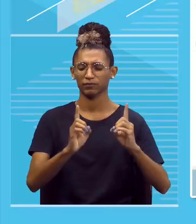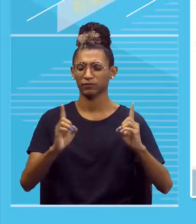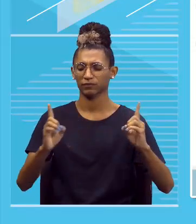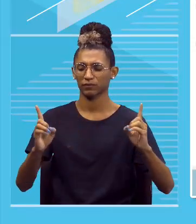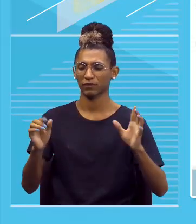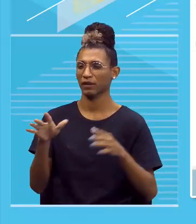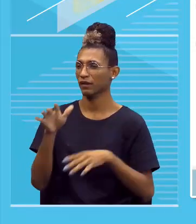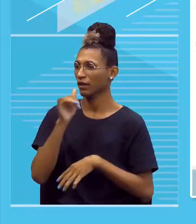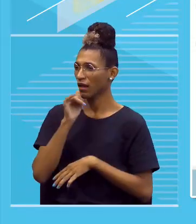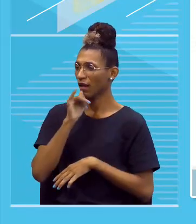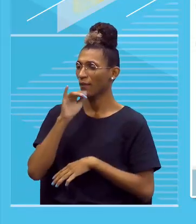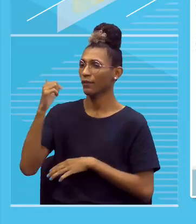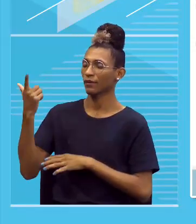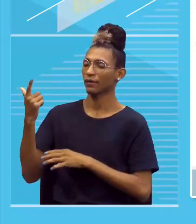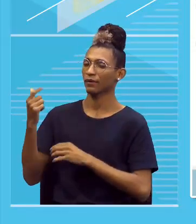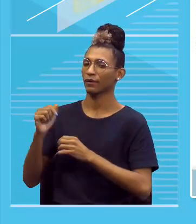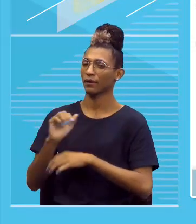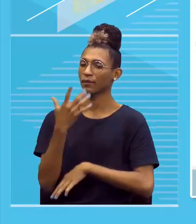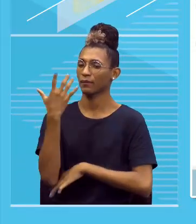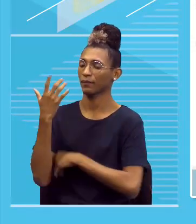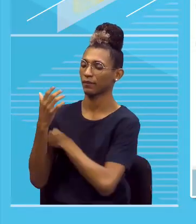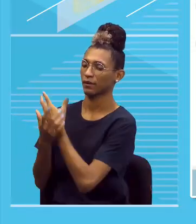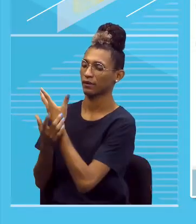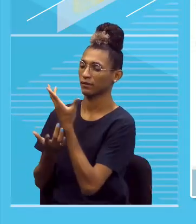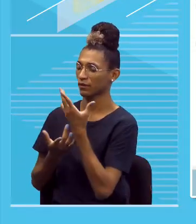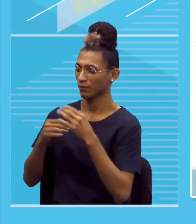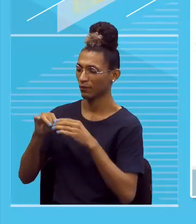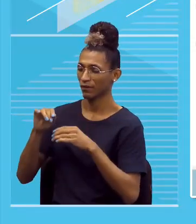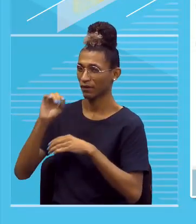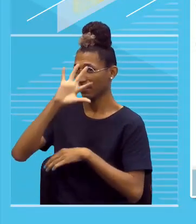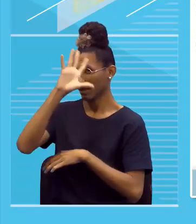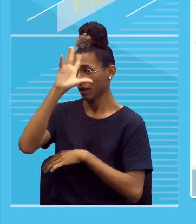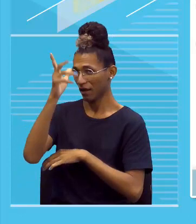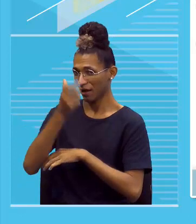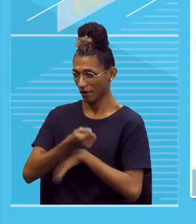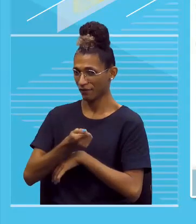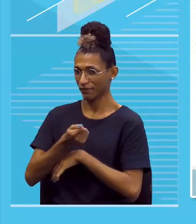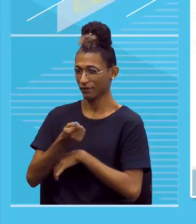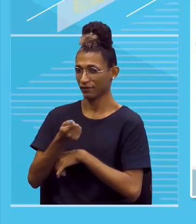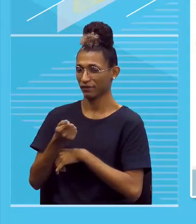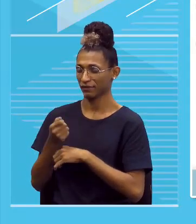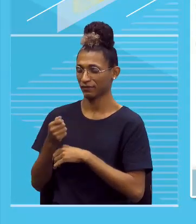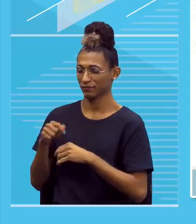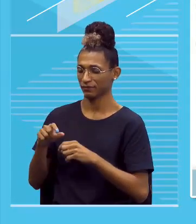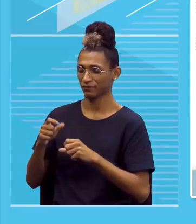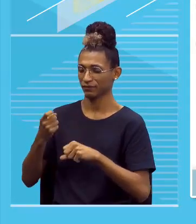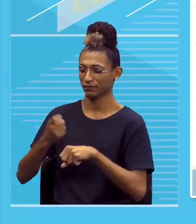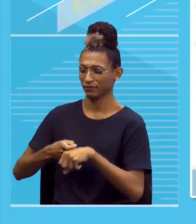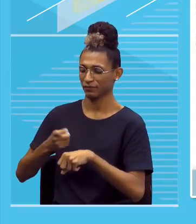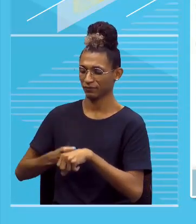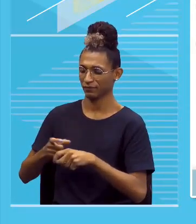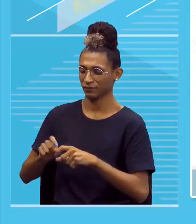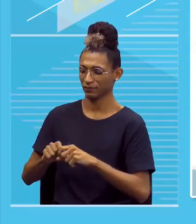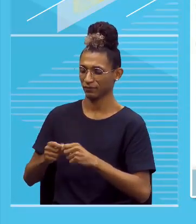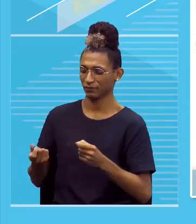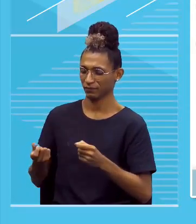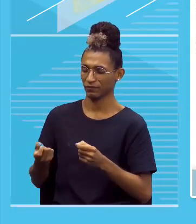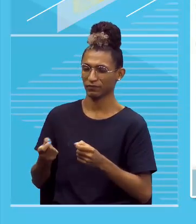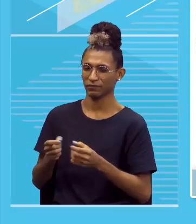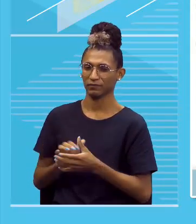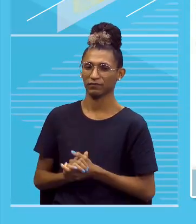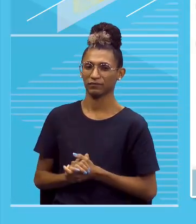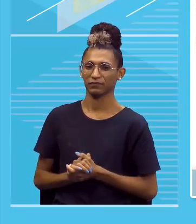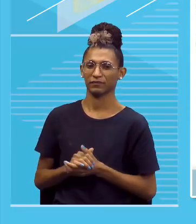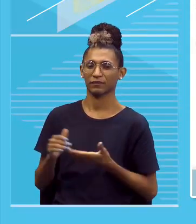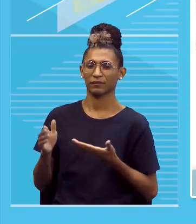as plantações de amendoim da África da Nigéria milhões de pessoas aquele mundo de